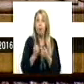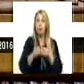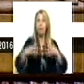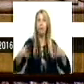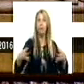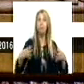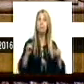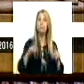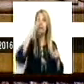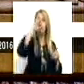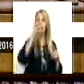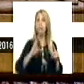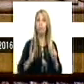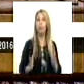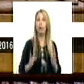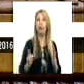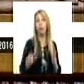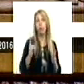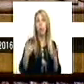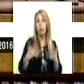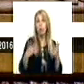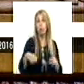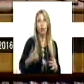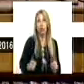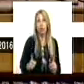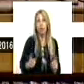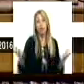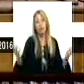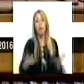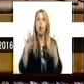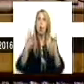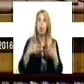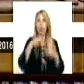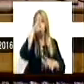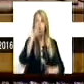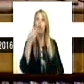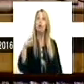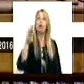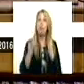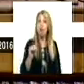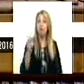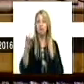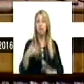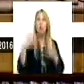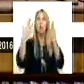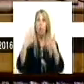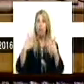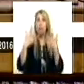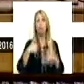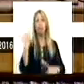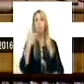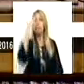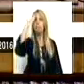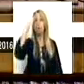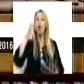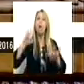já o sabemos, não é o orçamento dos Verdes, é o orçamento do Governo do Partido Socialista. Um orçamento que, a nosso ver,